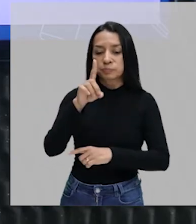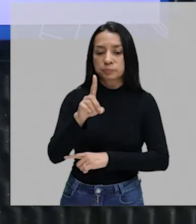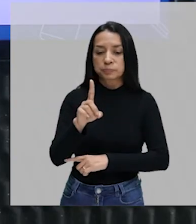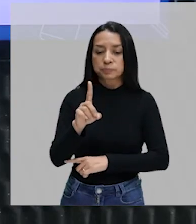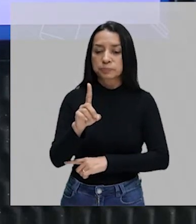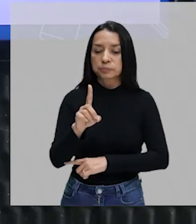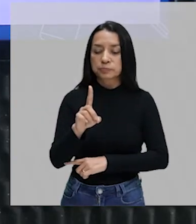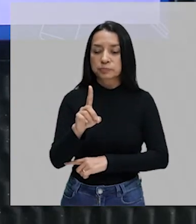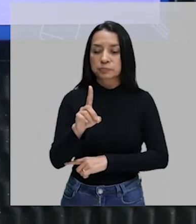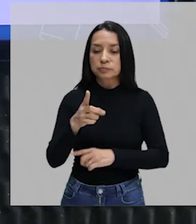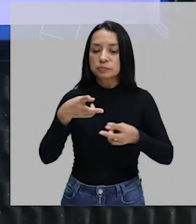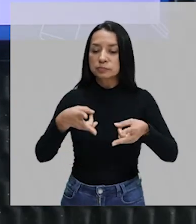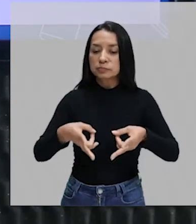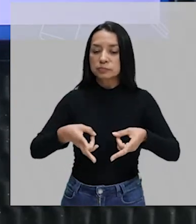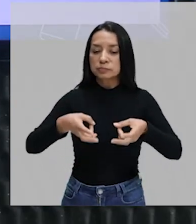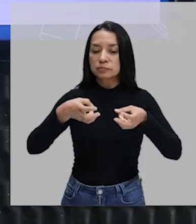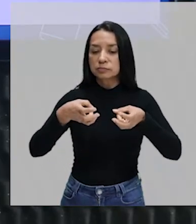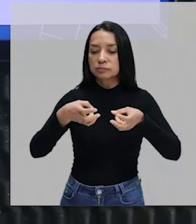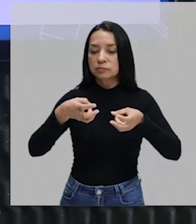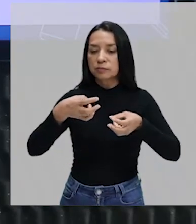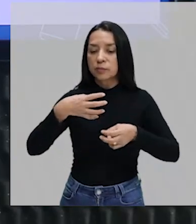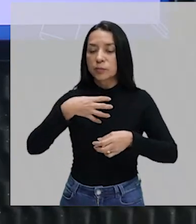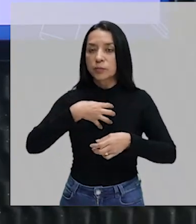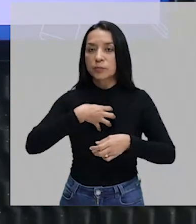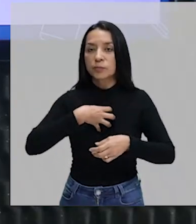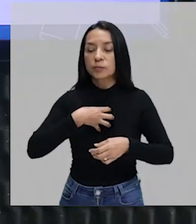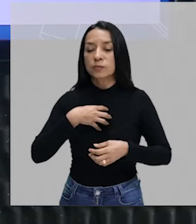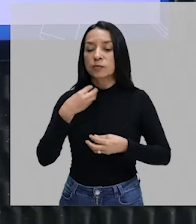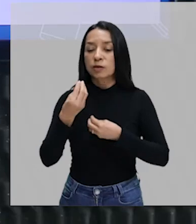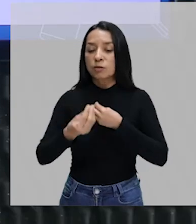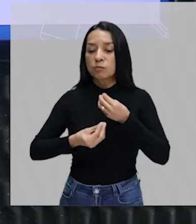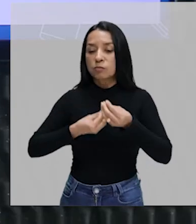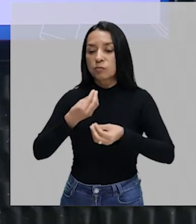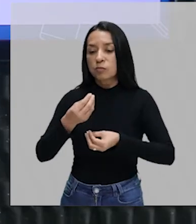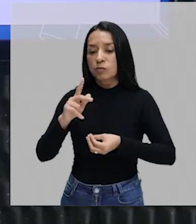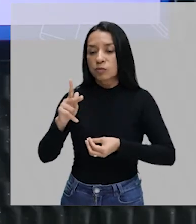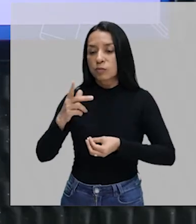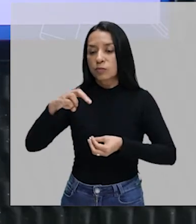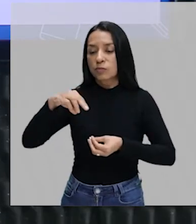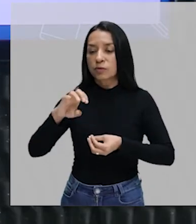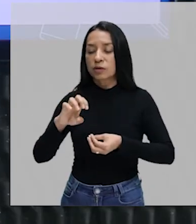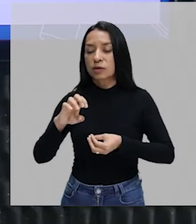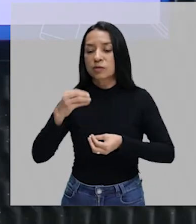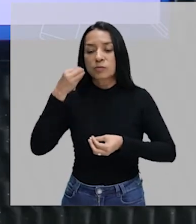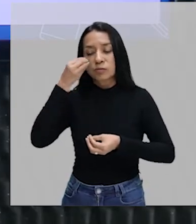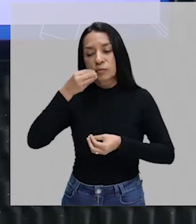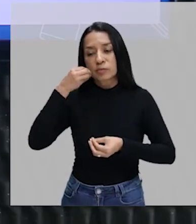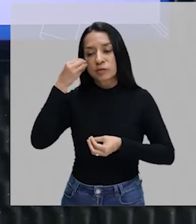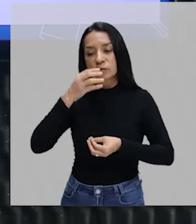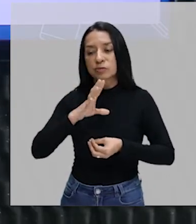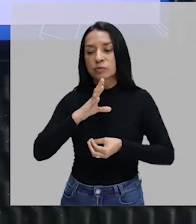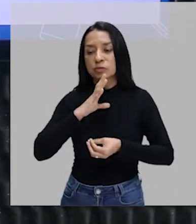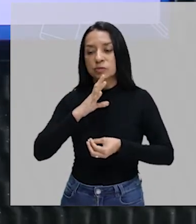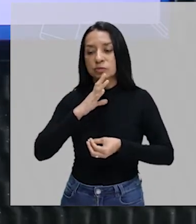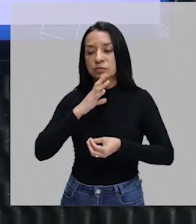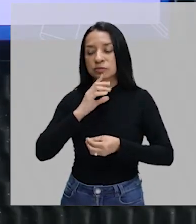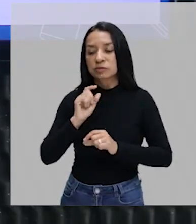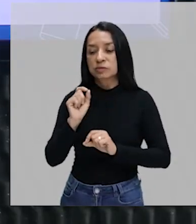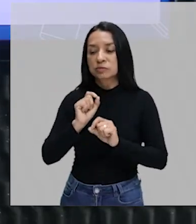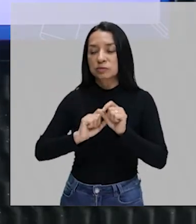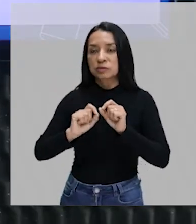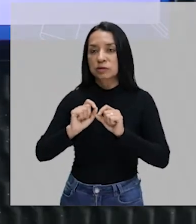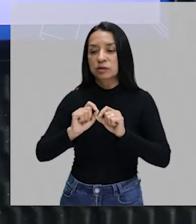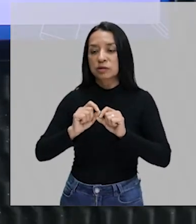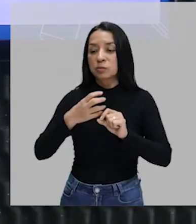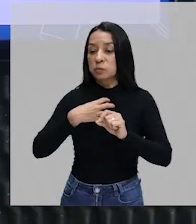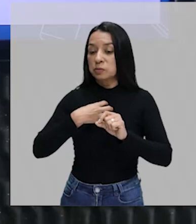dado. Percepção dos sentidos. Como Hume se trata de um empirista, o conhecimento virá dos sentidos. Então,